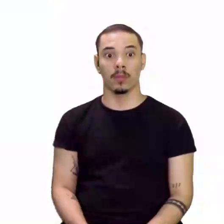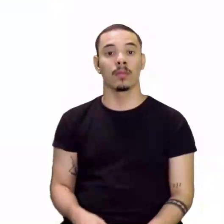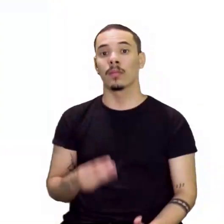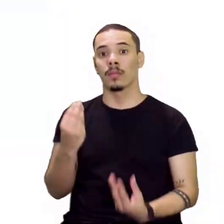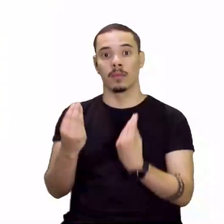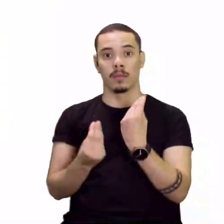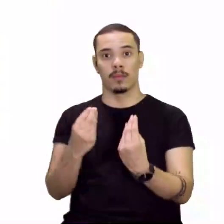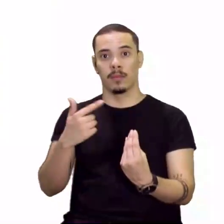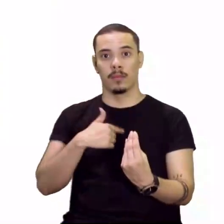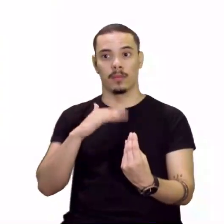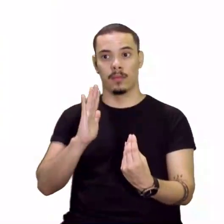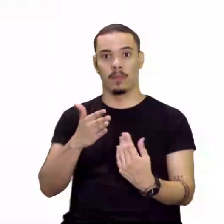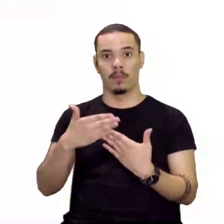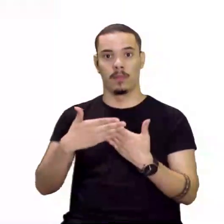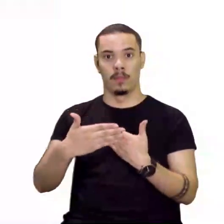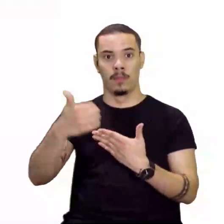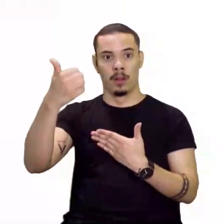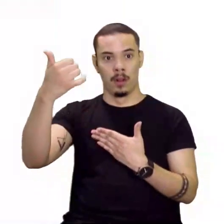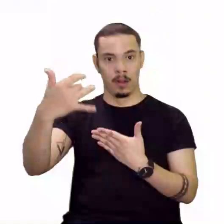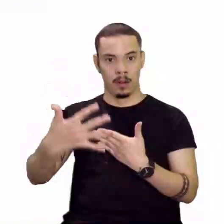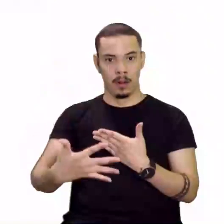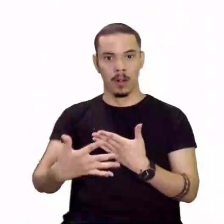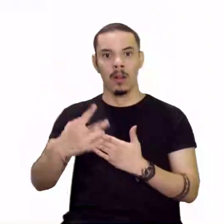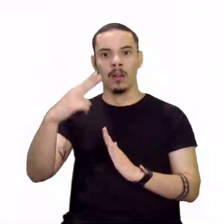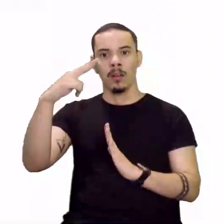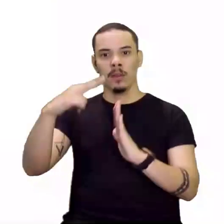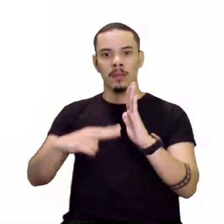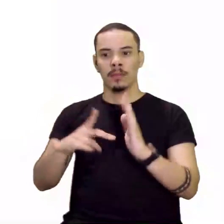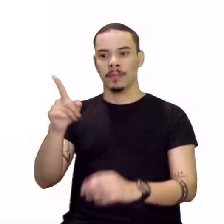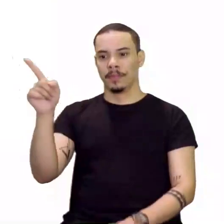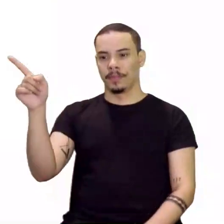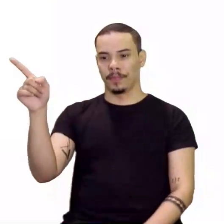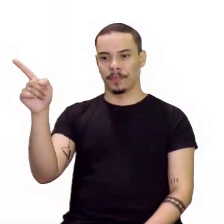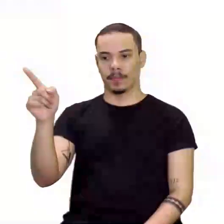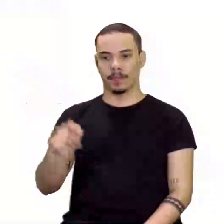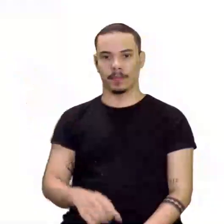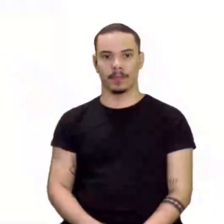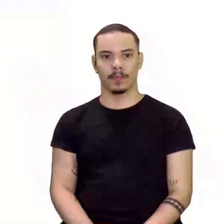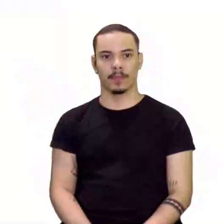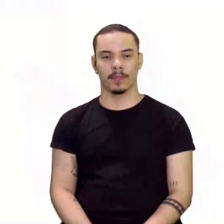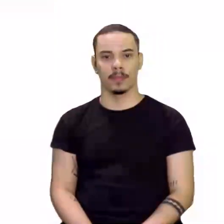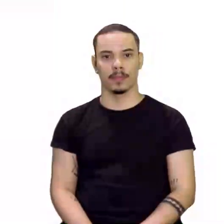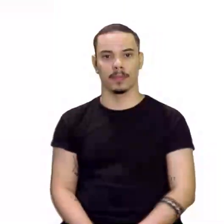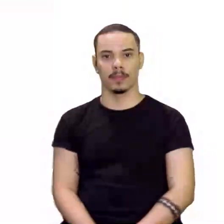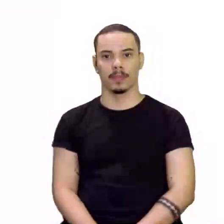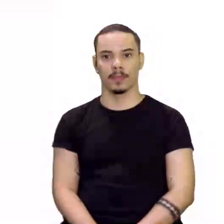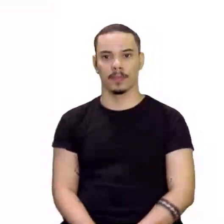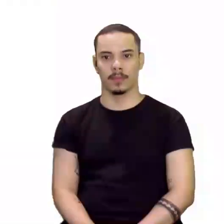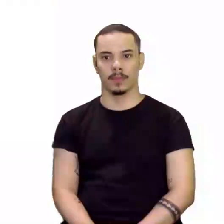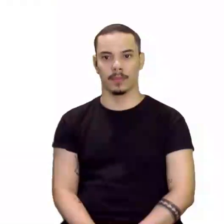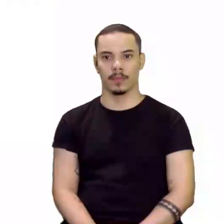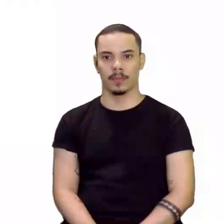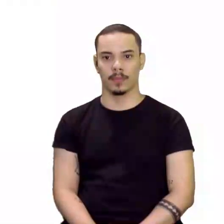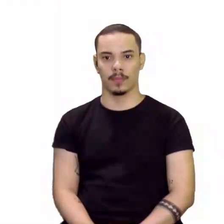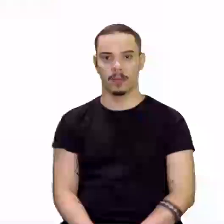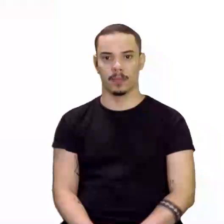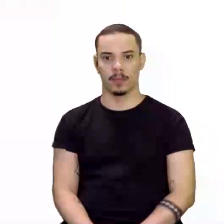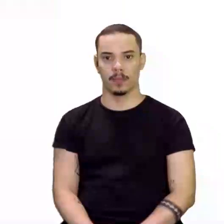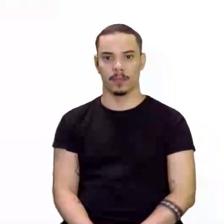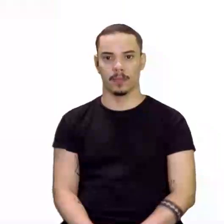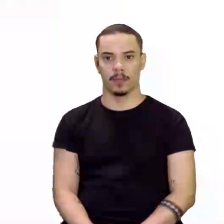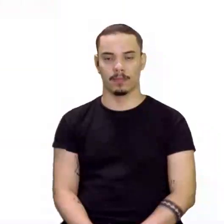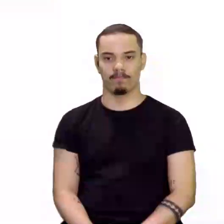Como eu falei para vocês, observem, leiam aí o que é que nós temos. Ó, escudos cristalinos ou crátons.